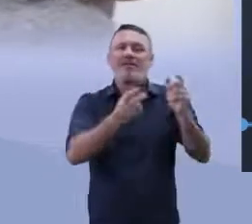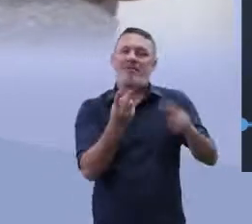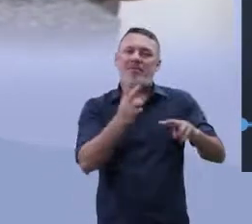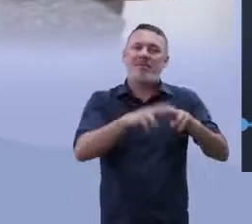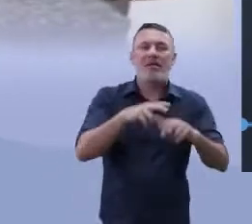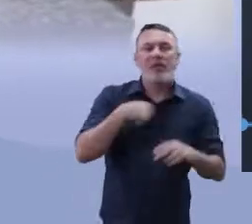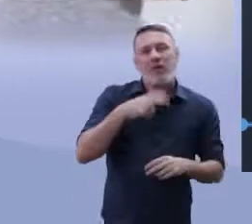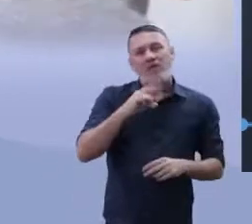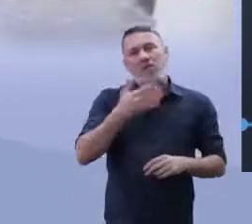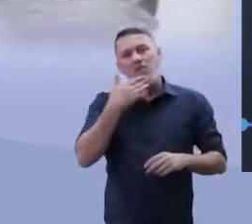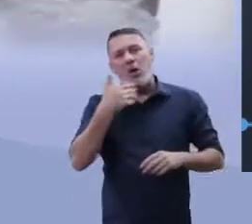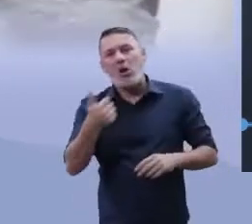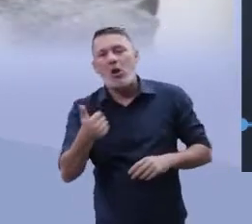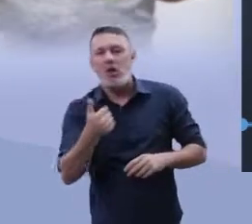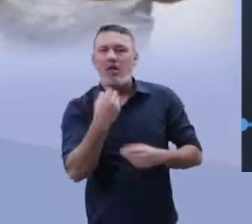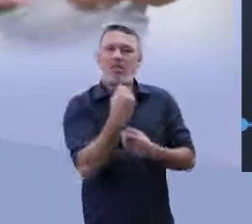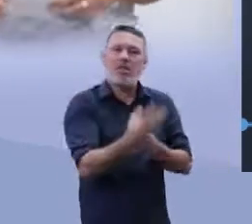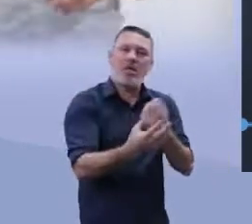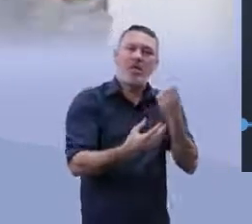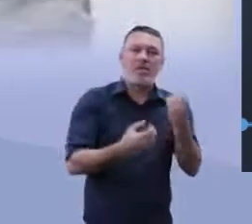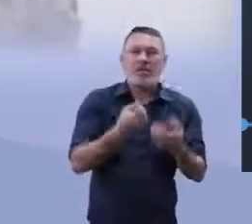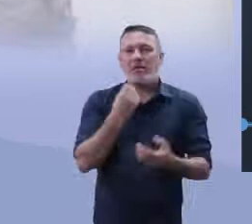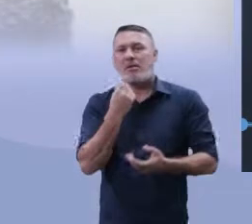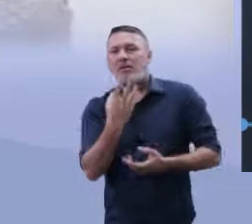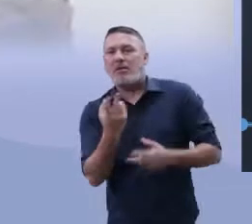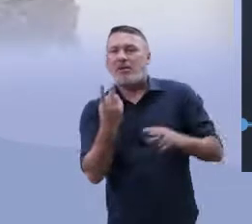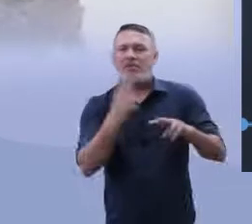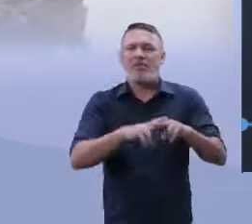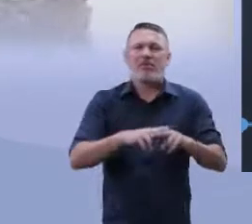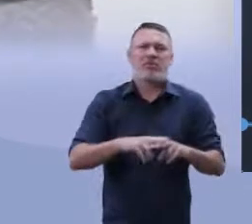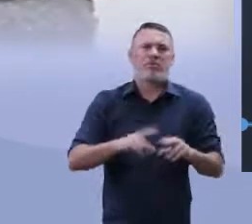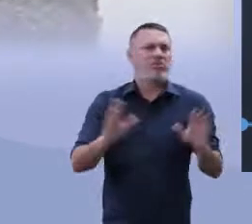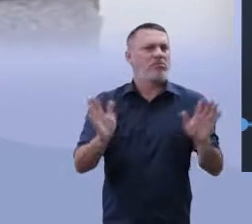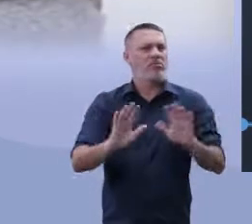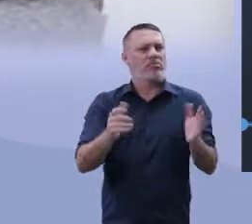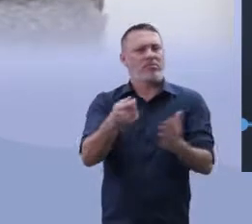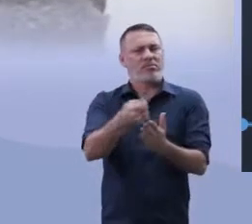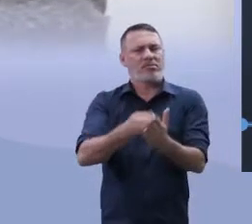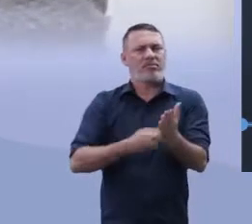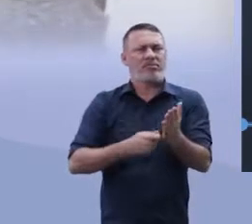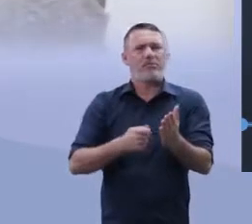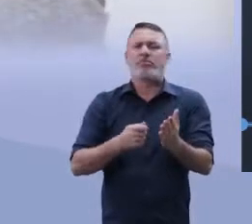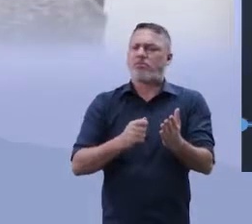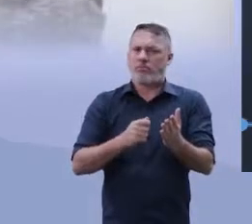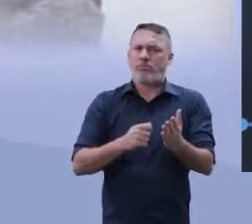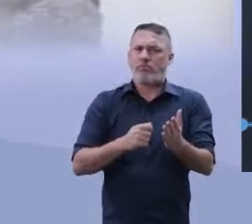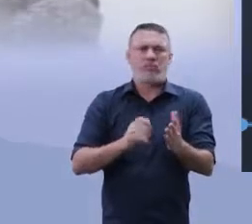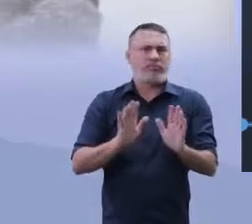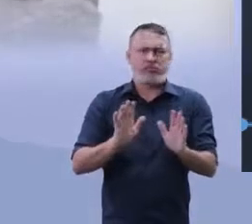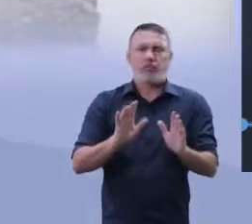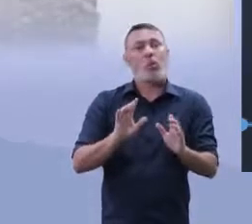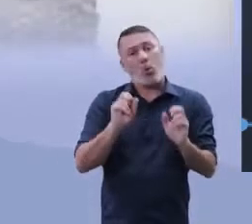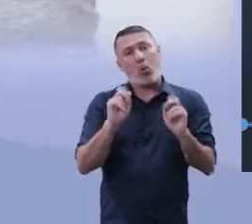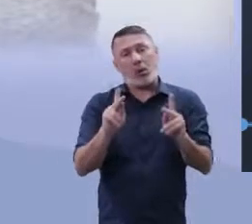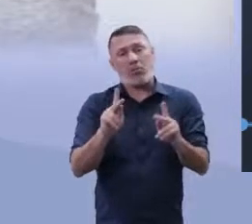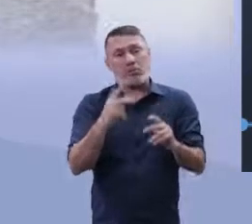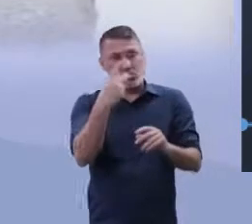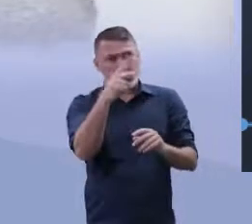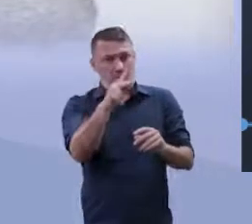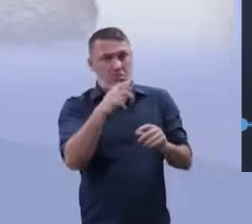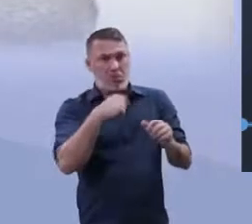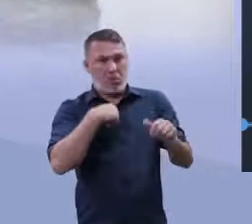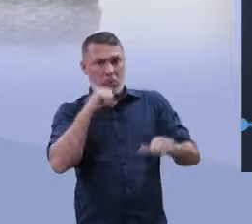pessoas, eu vou melhorar a situação dessas pessoas, melhorar o sistema carcerário. Eu não penso assim. Tudo bem, meu aluno, não estou